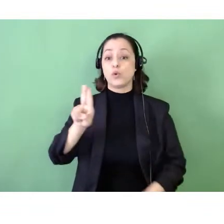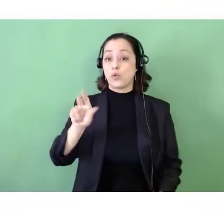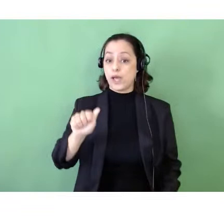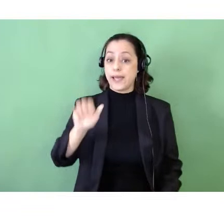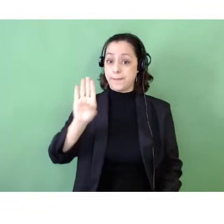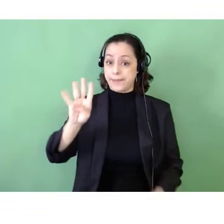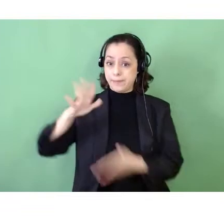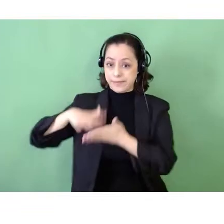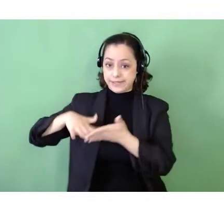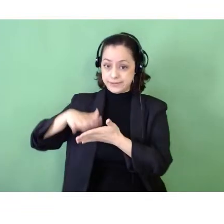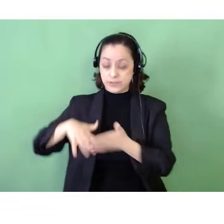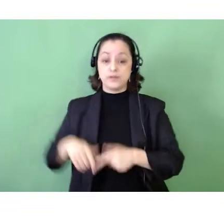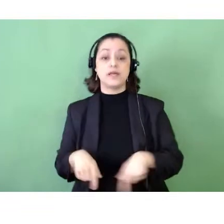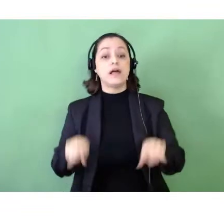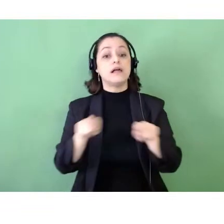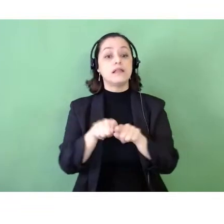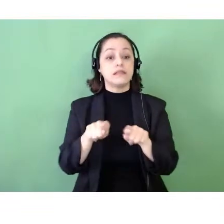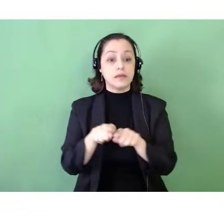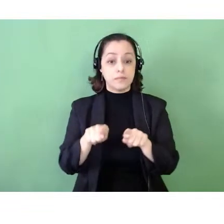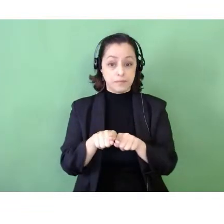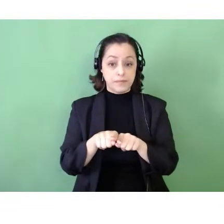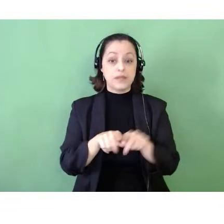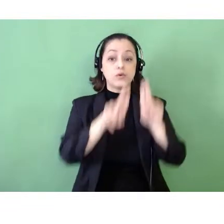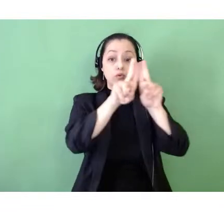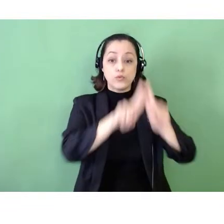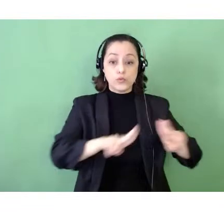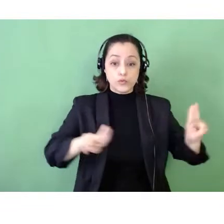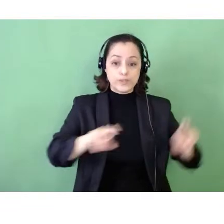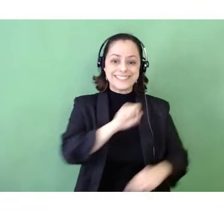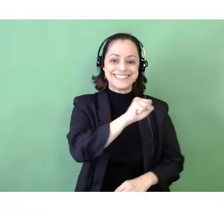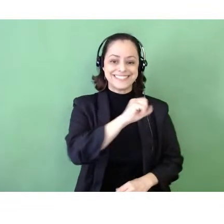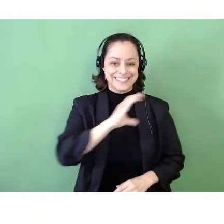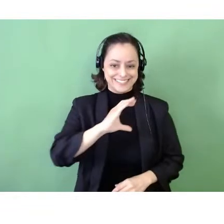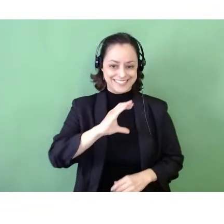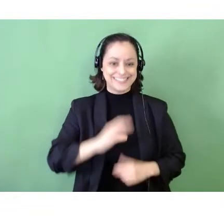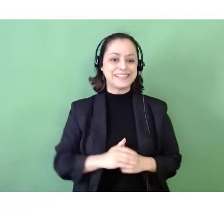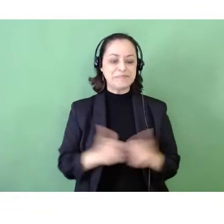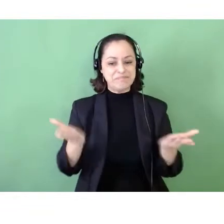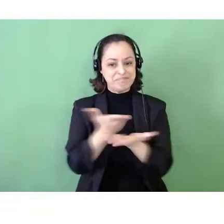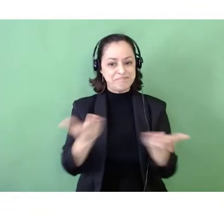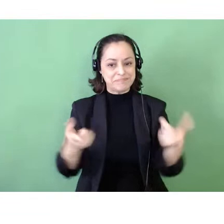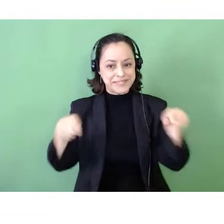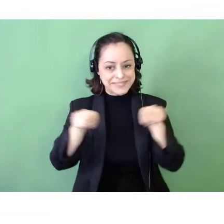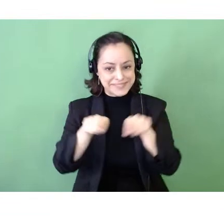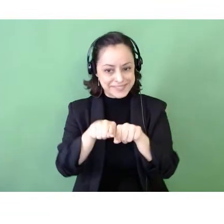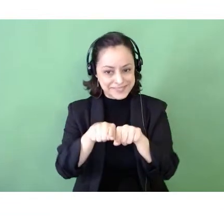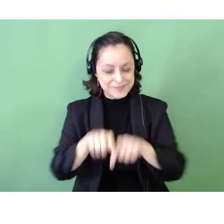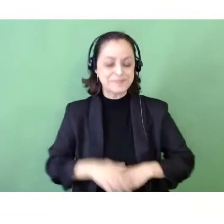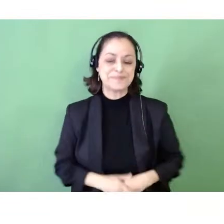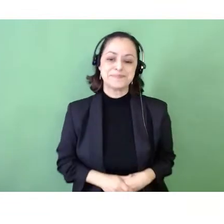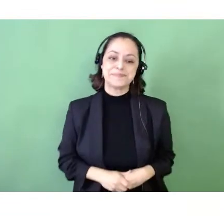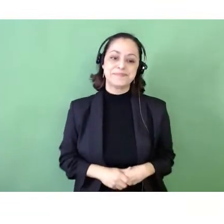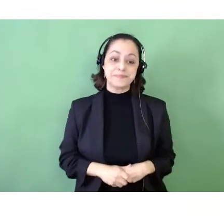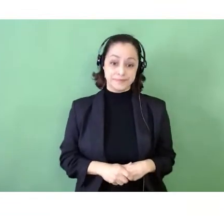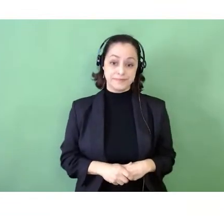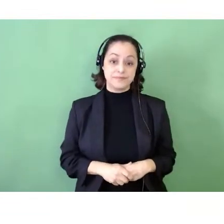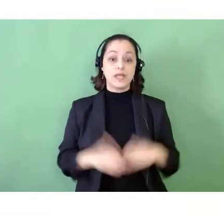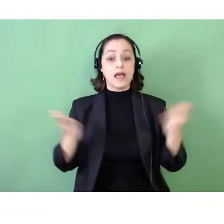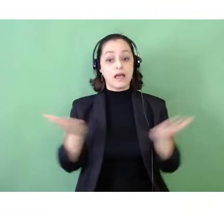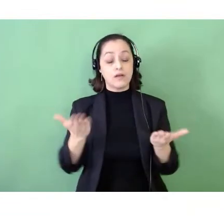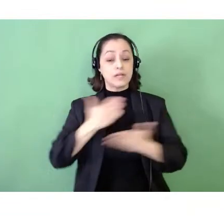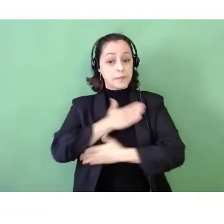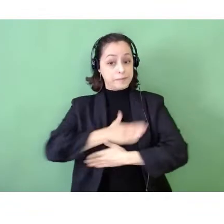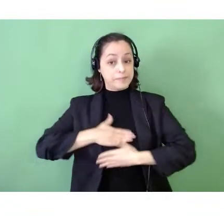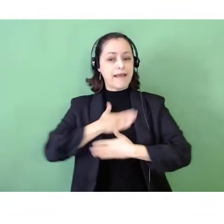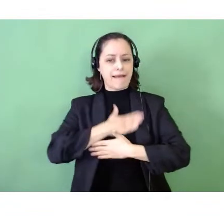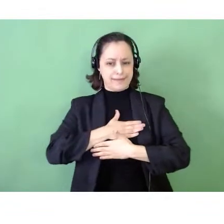Barcelona e a Universidade Federal de Santa Catarina. Portanto, é um prazer